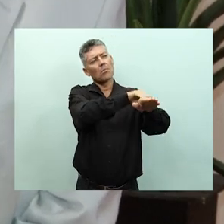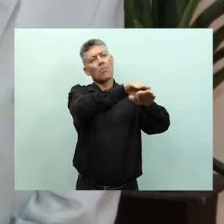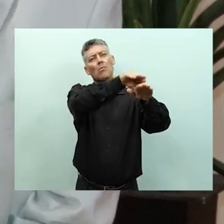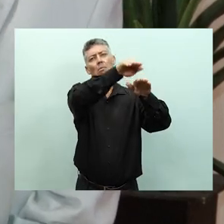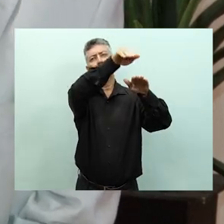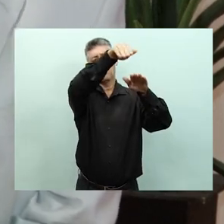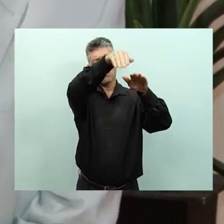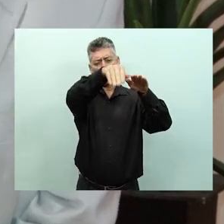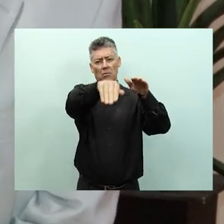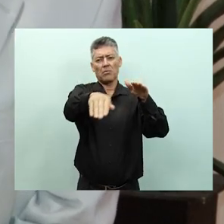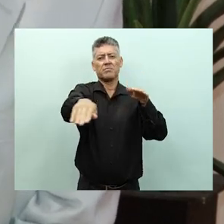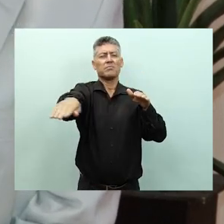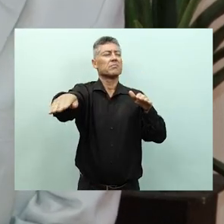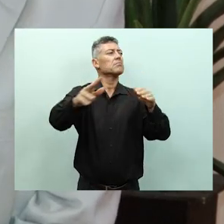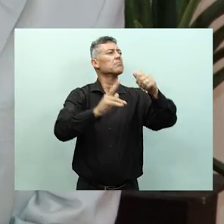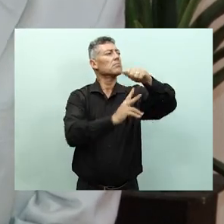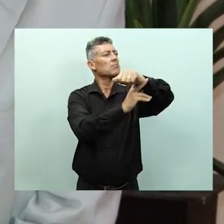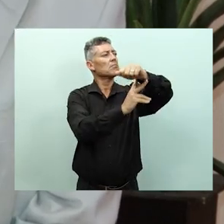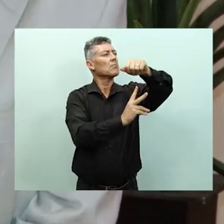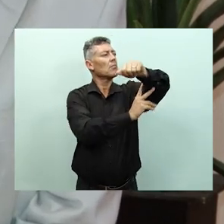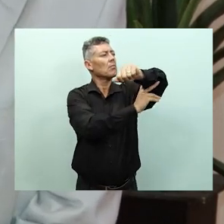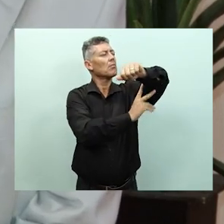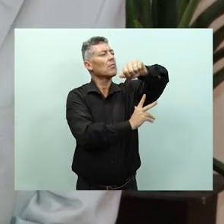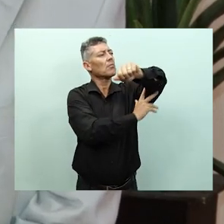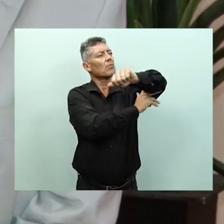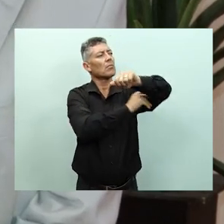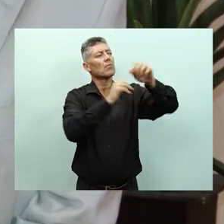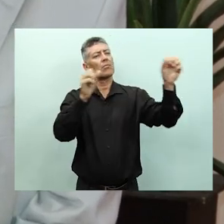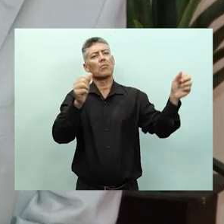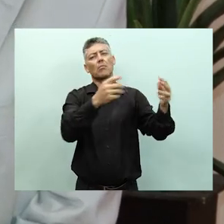passa, você sobe e desce aquela ponte.